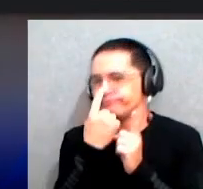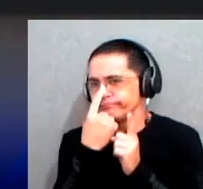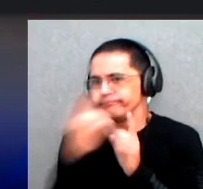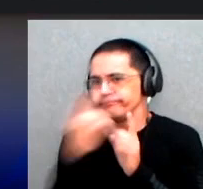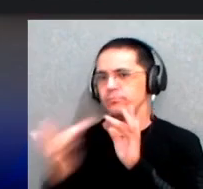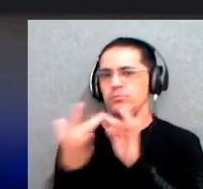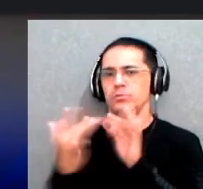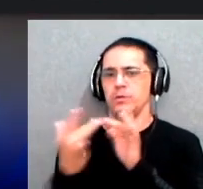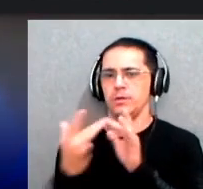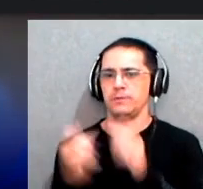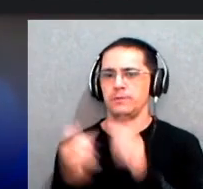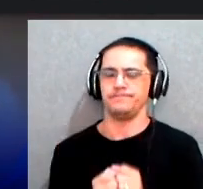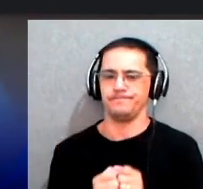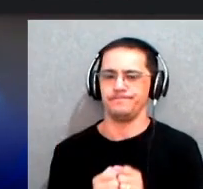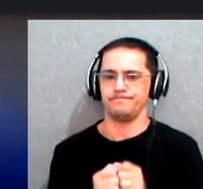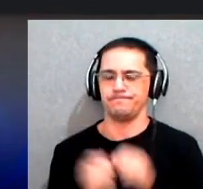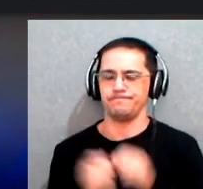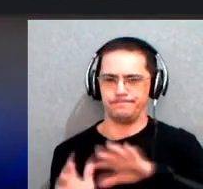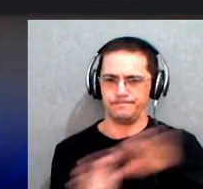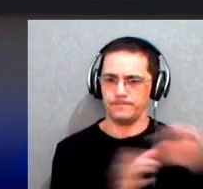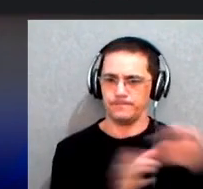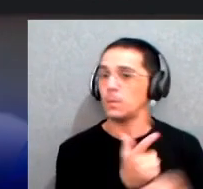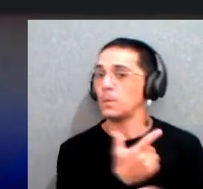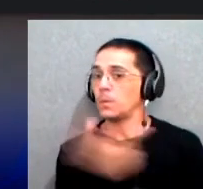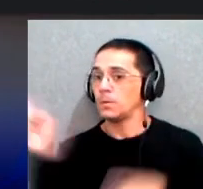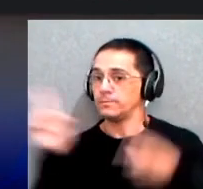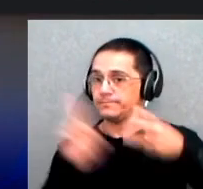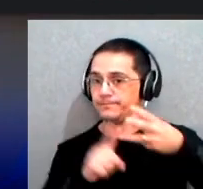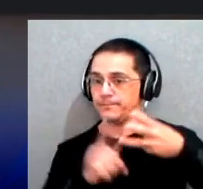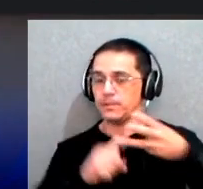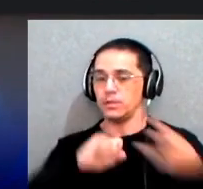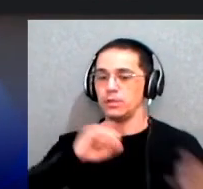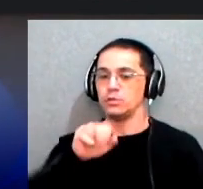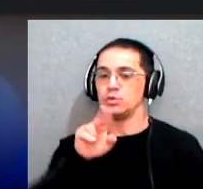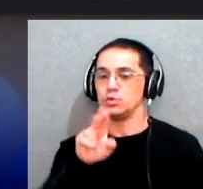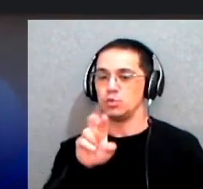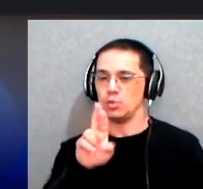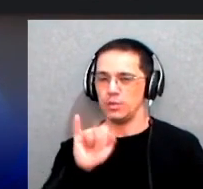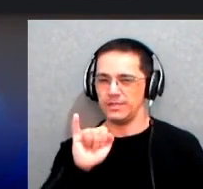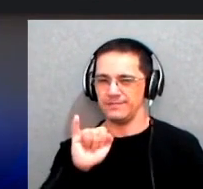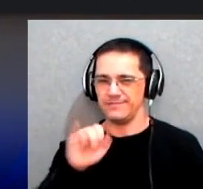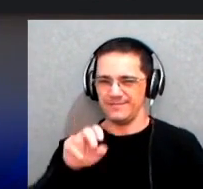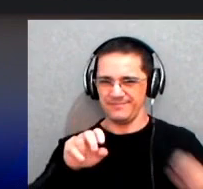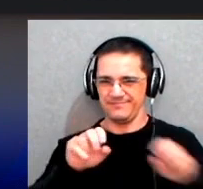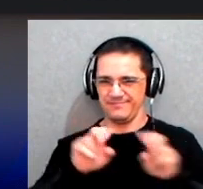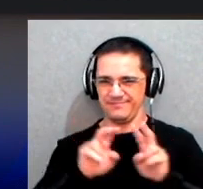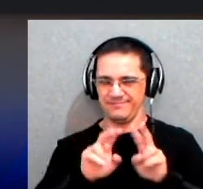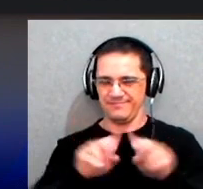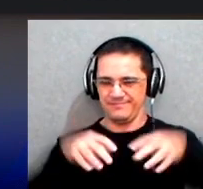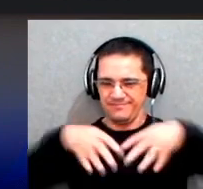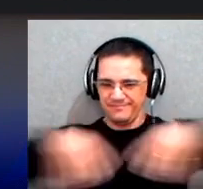Respeitamos algumas posições que já ouvimos sentido contrário, mas concordando com o que foi muito bem referido pelo Dr. Auri,